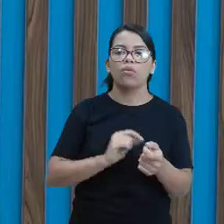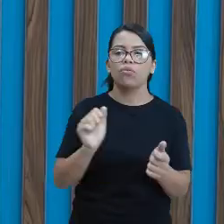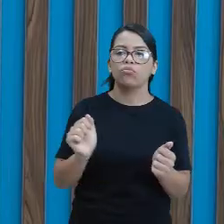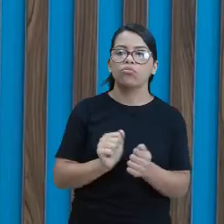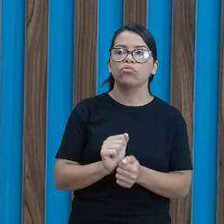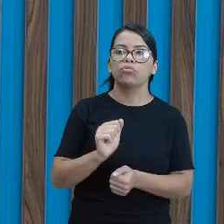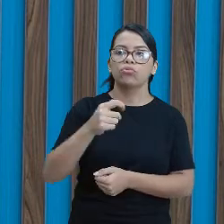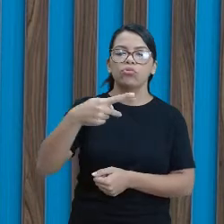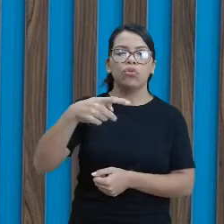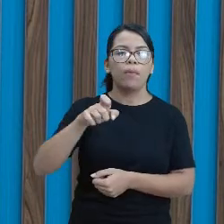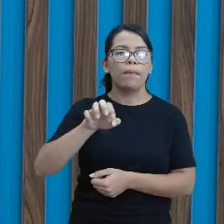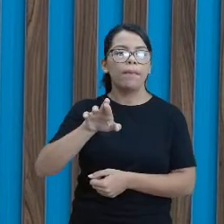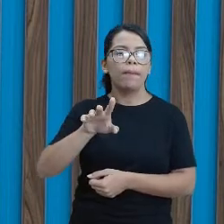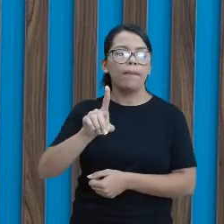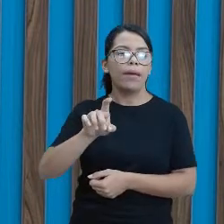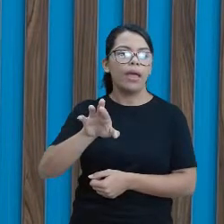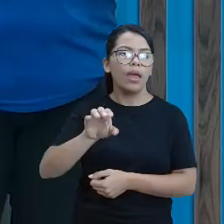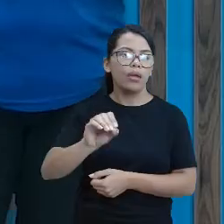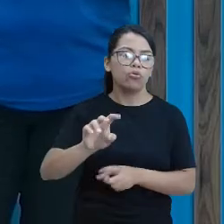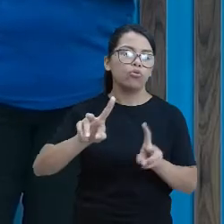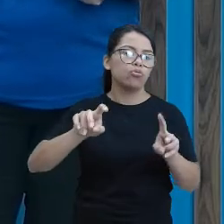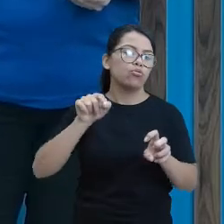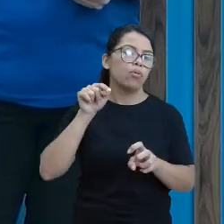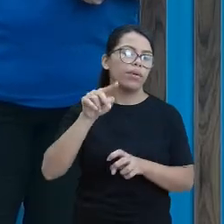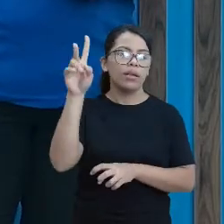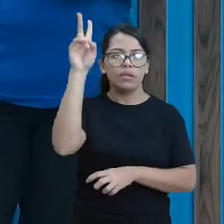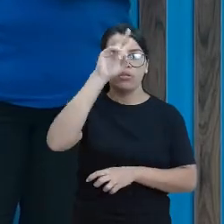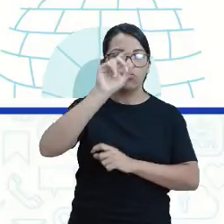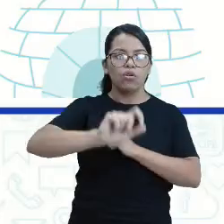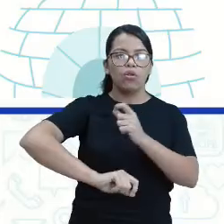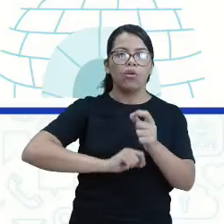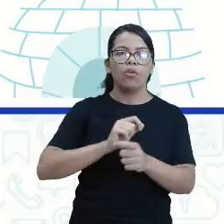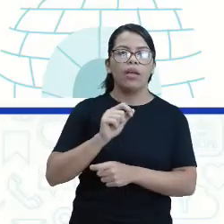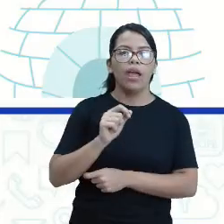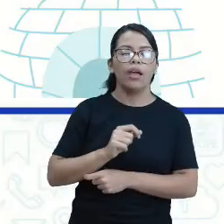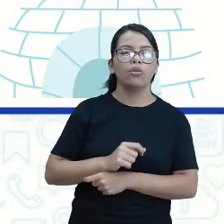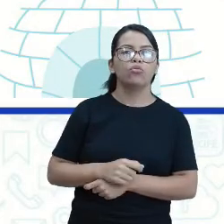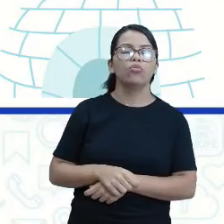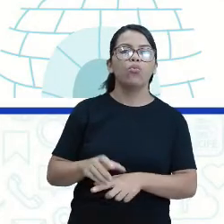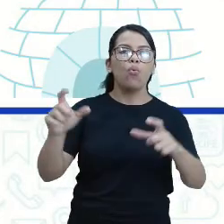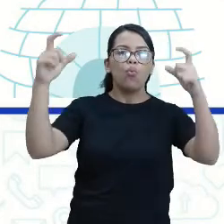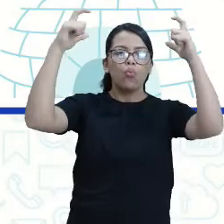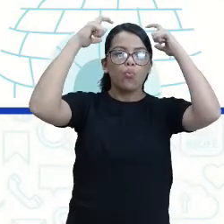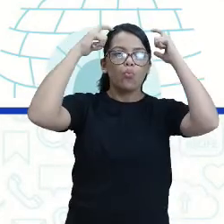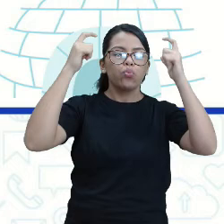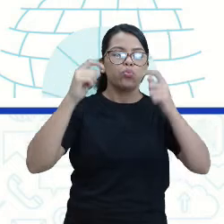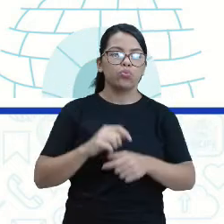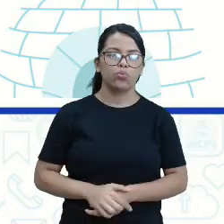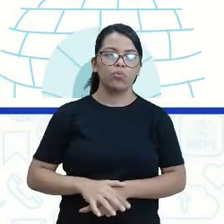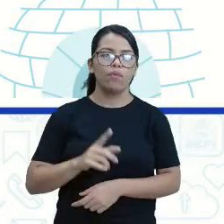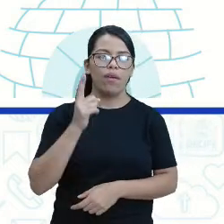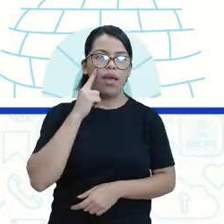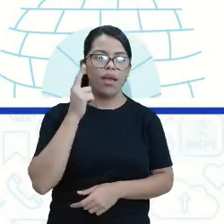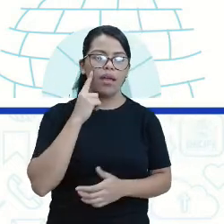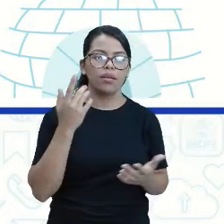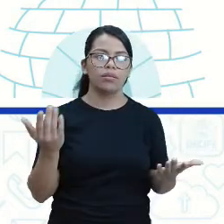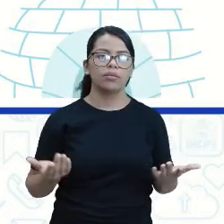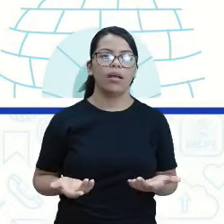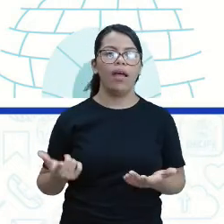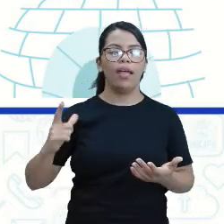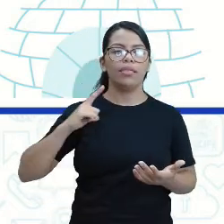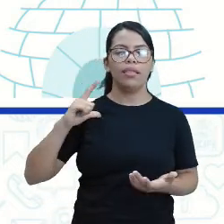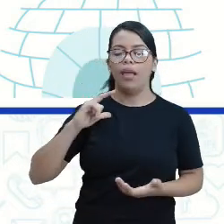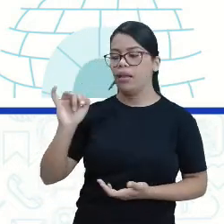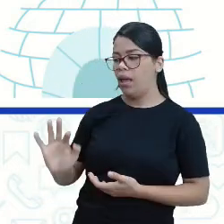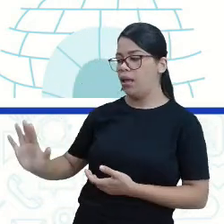Pedro, né, sobre essa história aí, né, professora Isabel, do urso. Olha só que legal. A gente tá vendo aí um